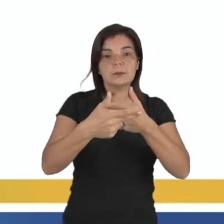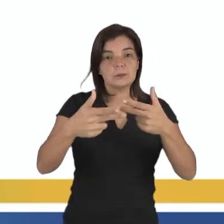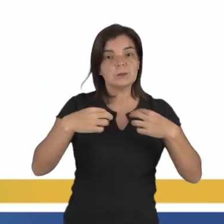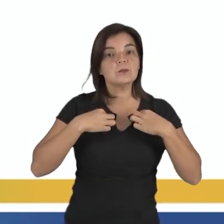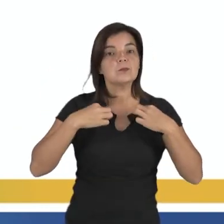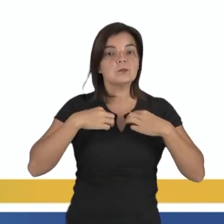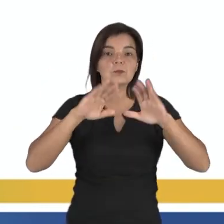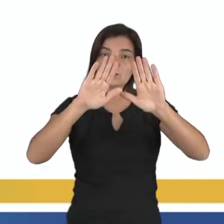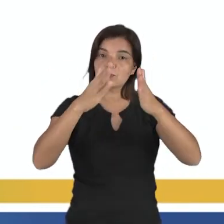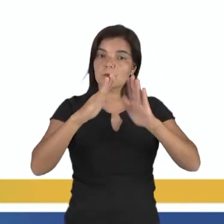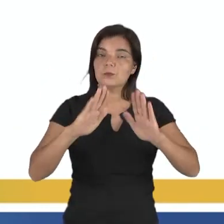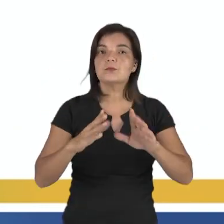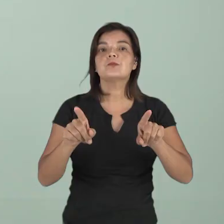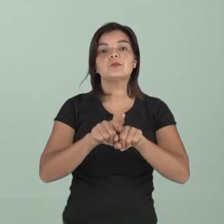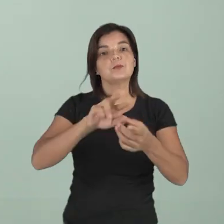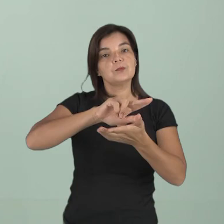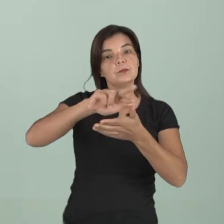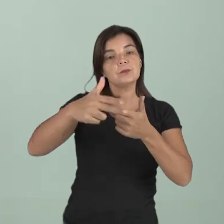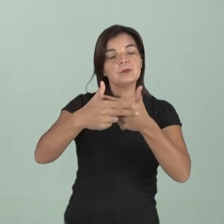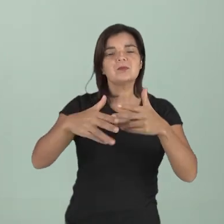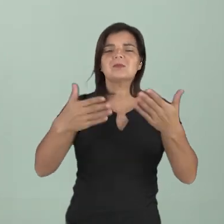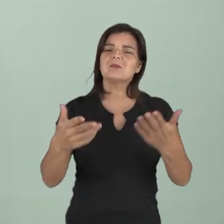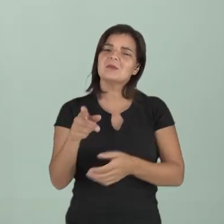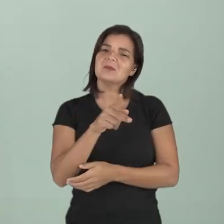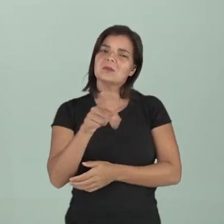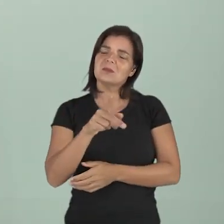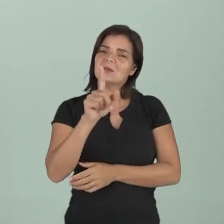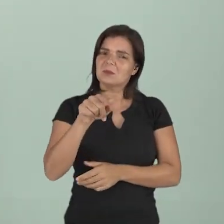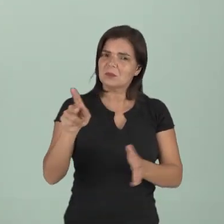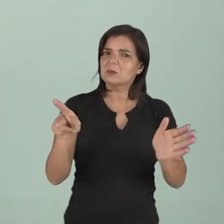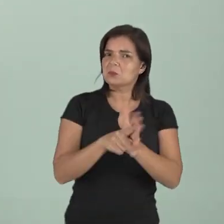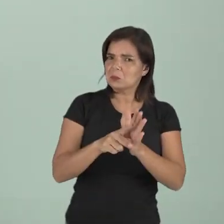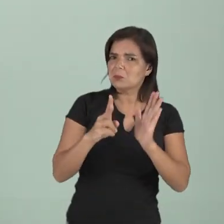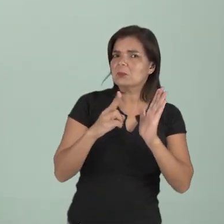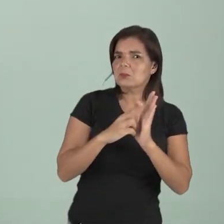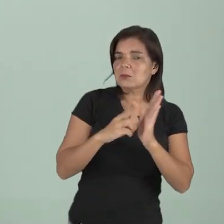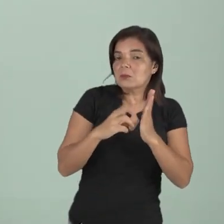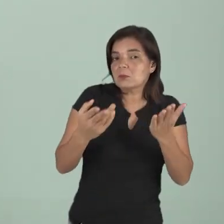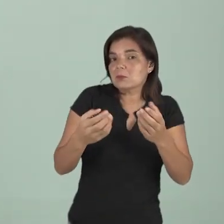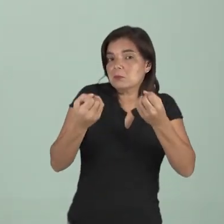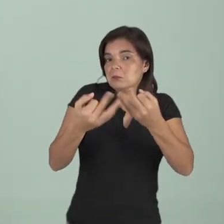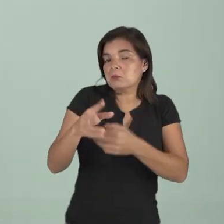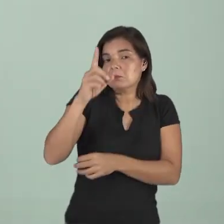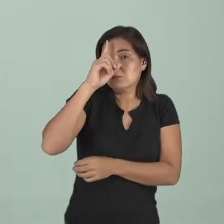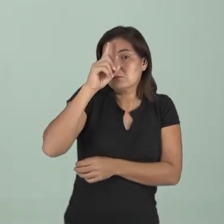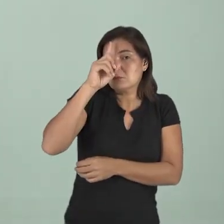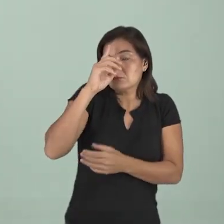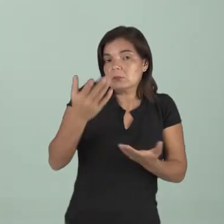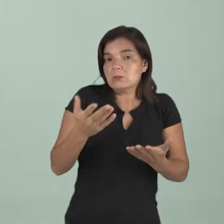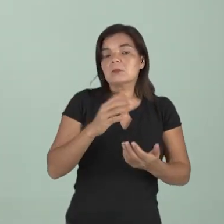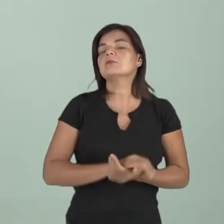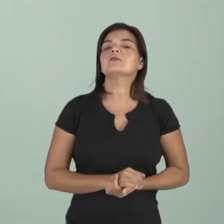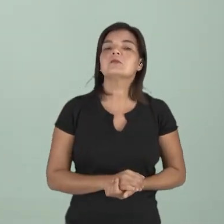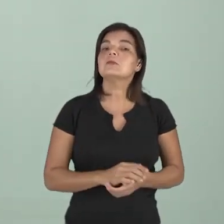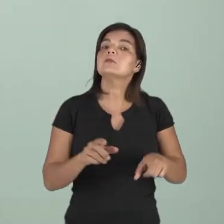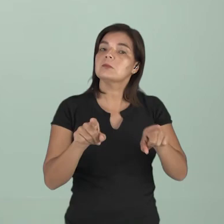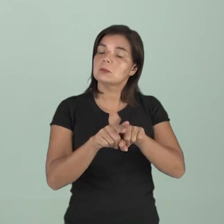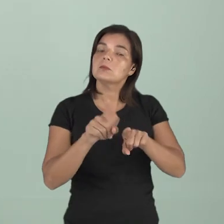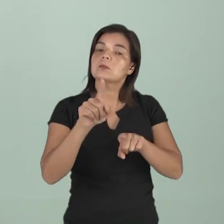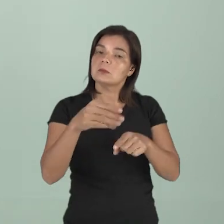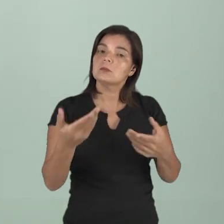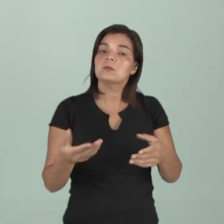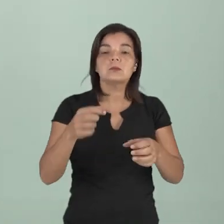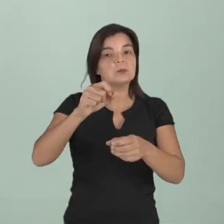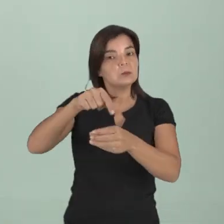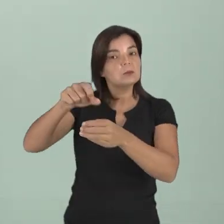tecidos, adornos e utensílios. Ah, professor, mas isso daí é produção indígena? Está falando mais do cotidiano, do dia a dia, que também é uma